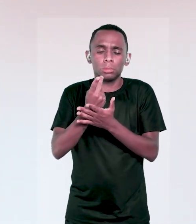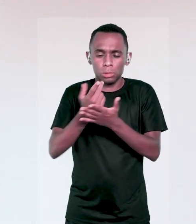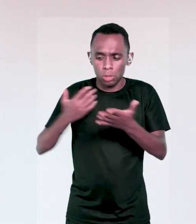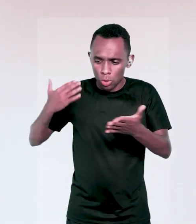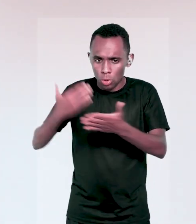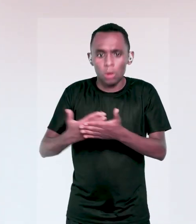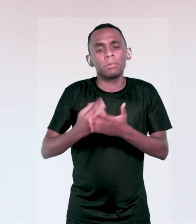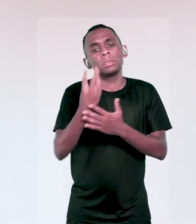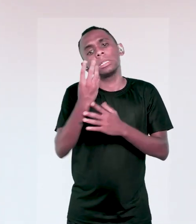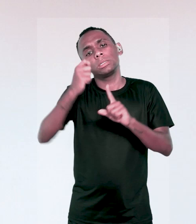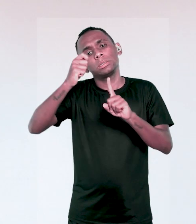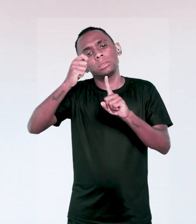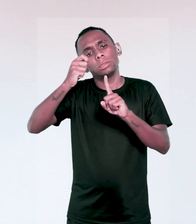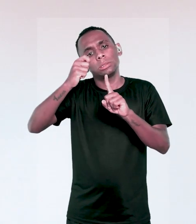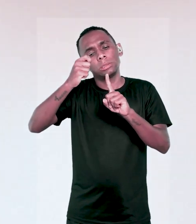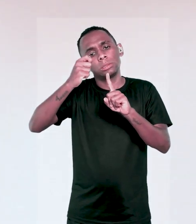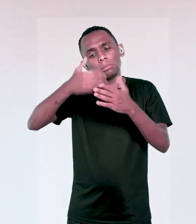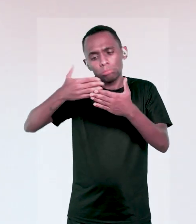questões que eu quero levantar aqui.